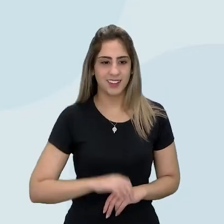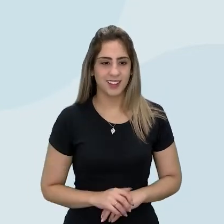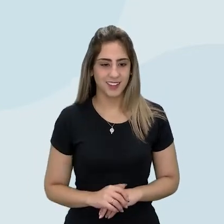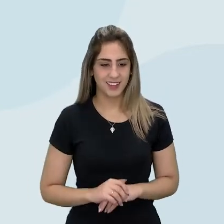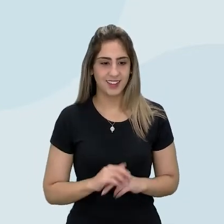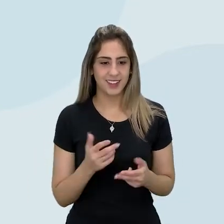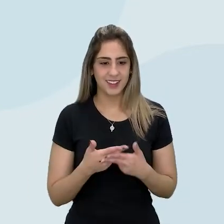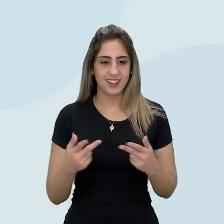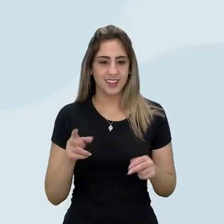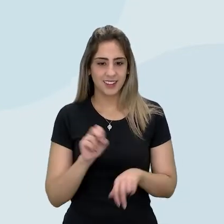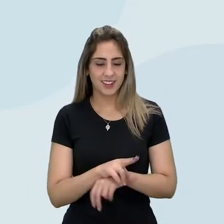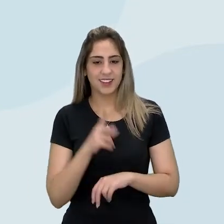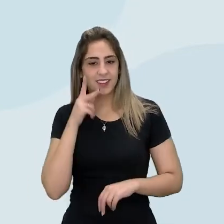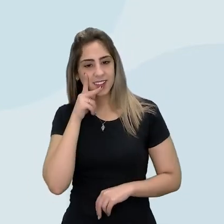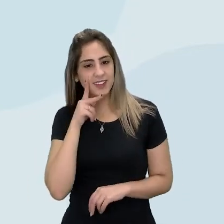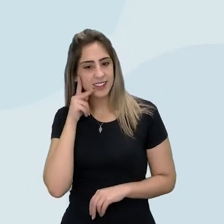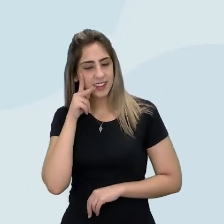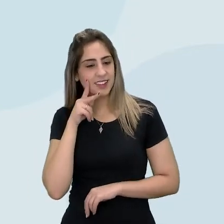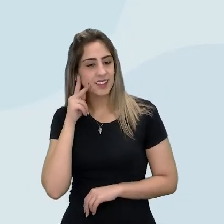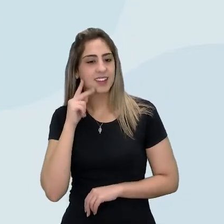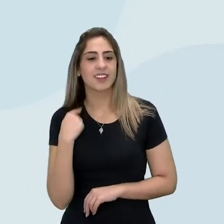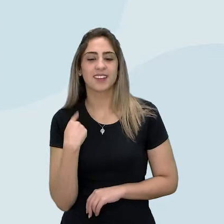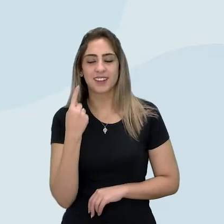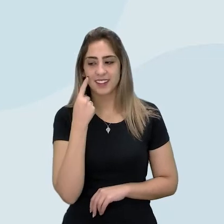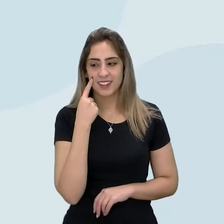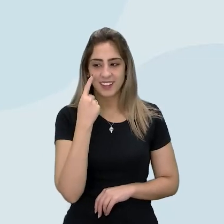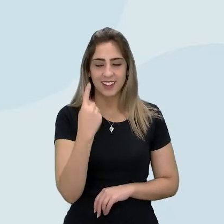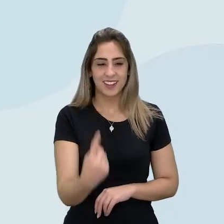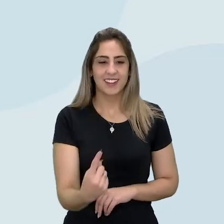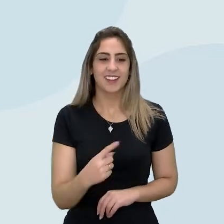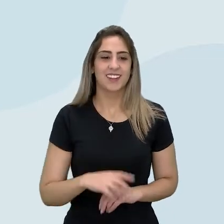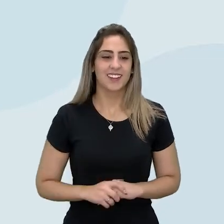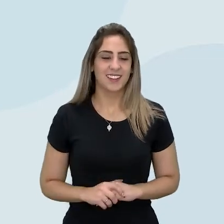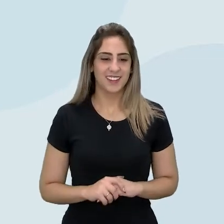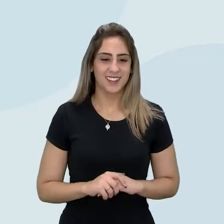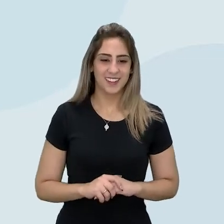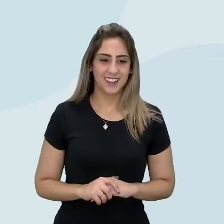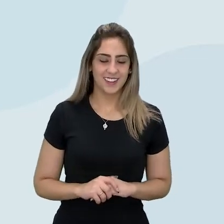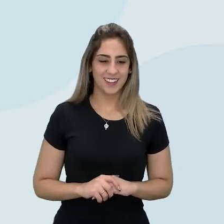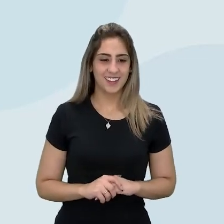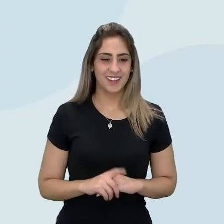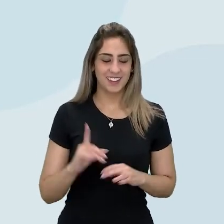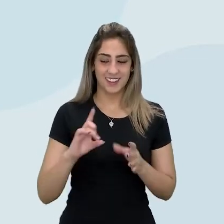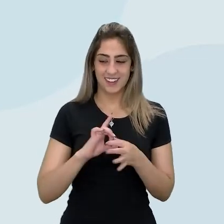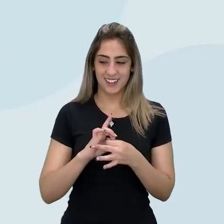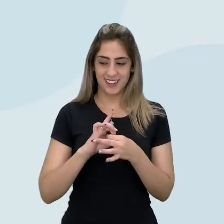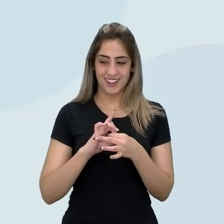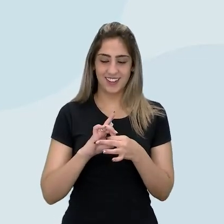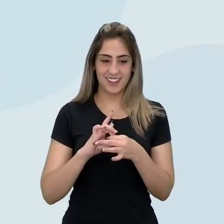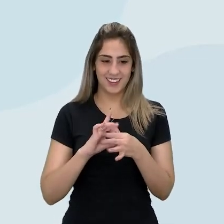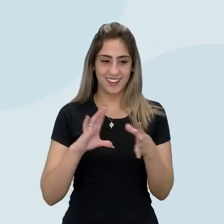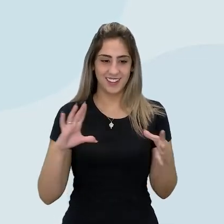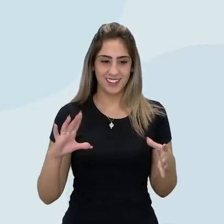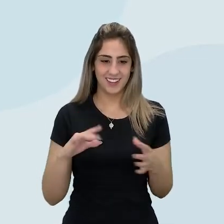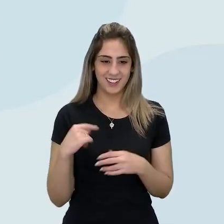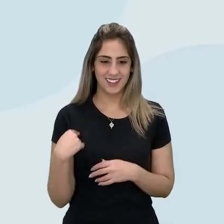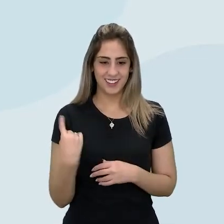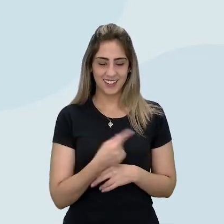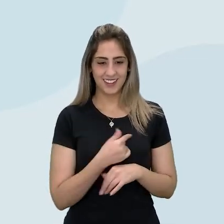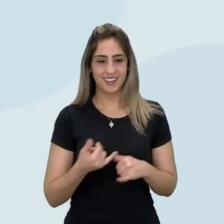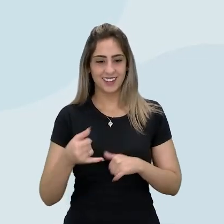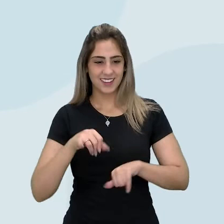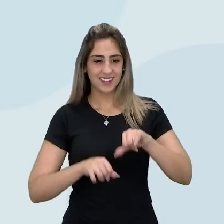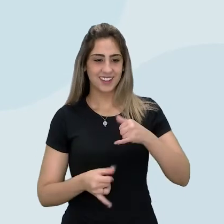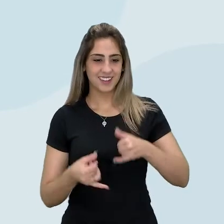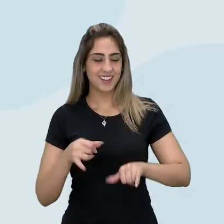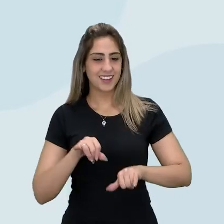micro-organismos do vinho. A gente viu que essa levedura, ela libera, né, substâncias que